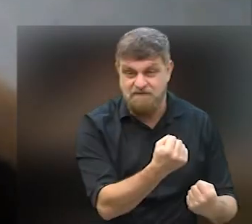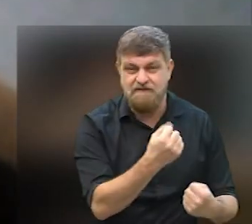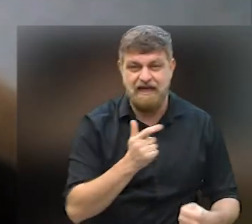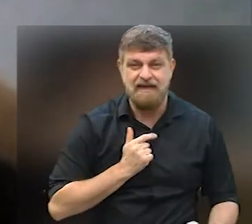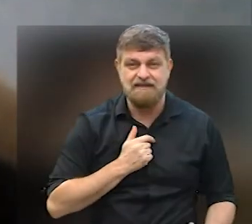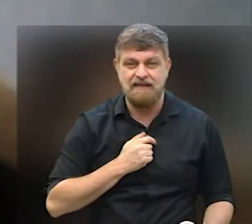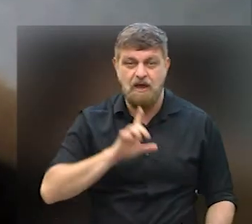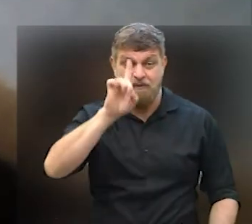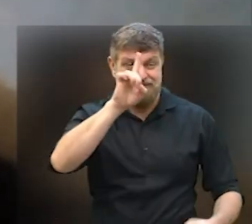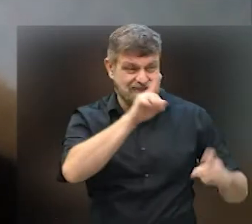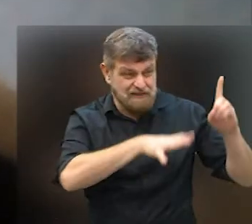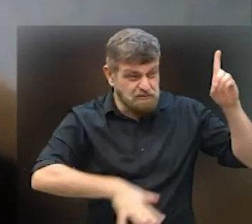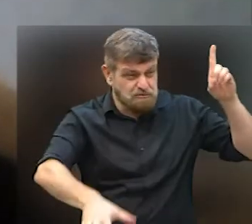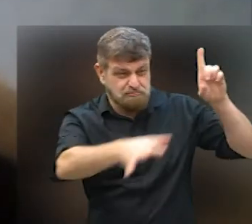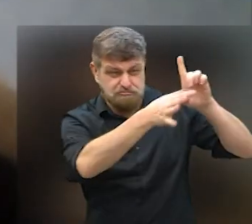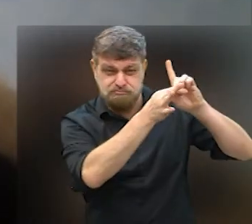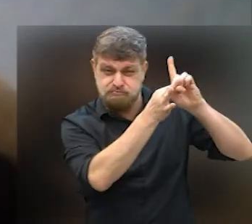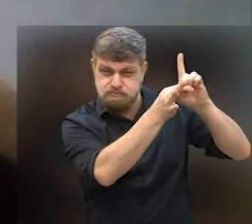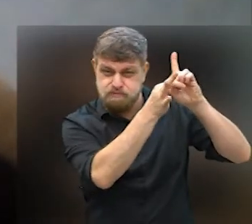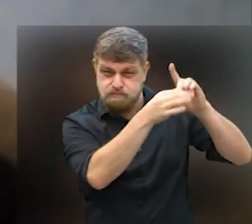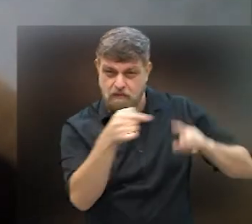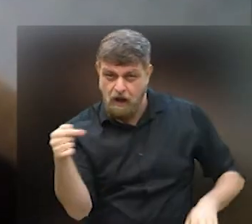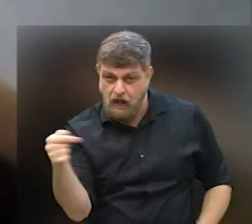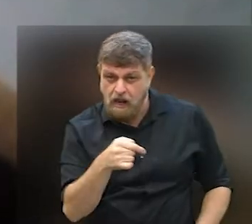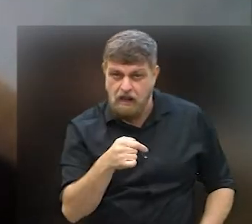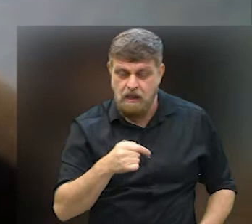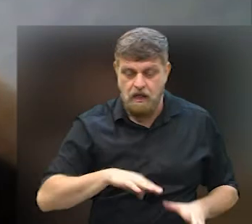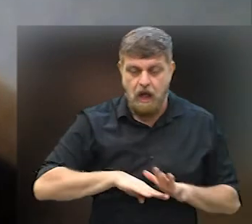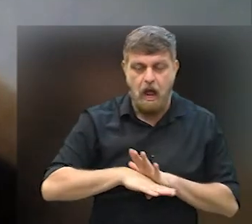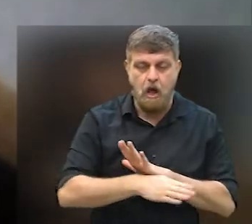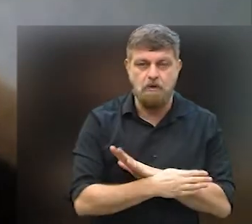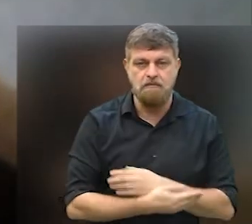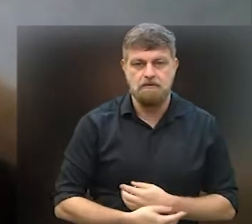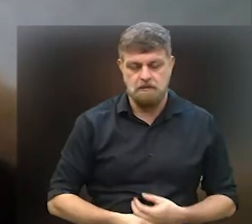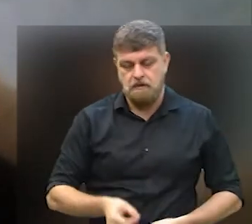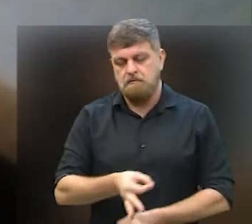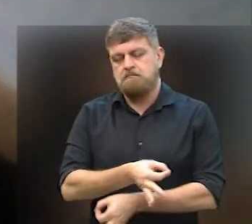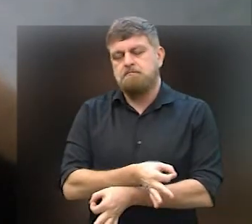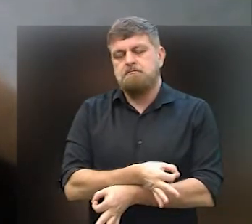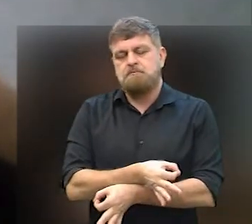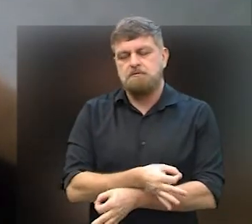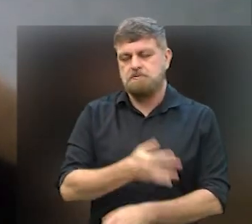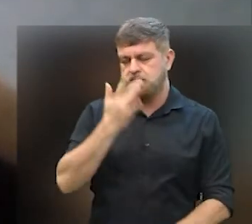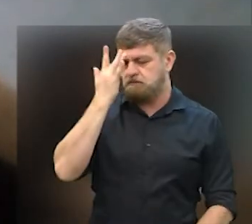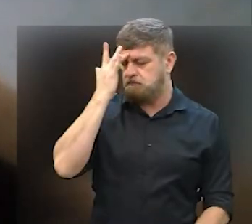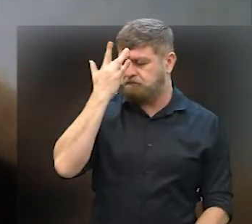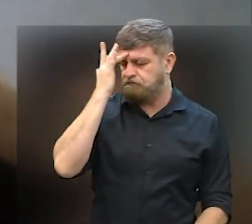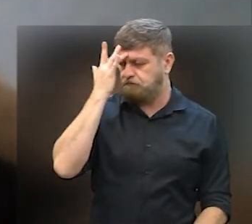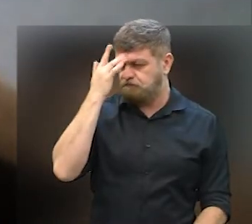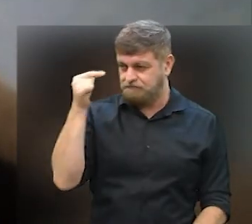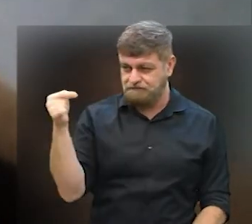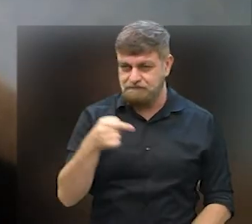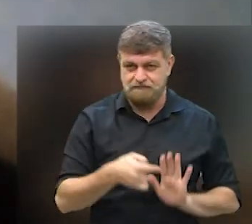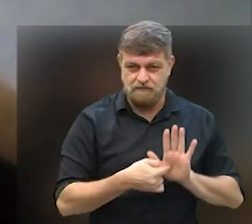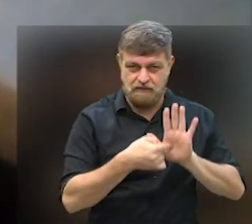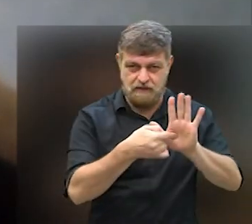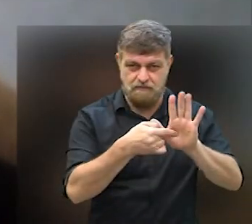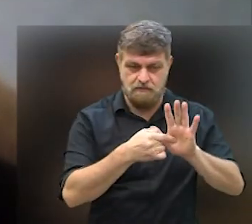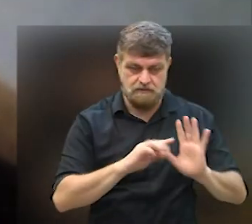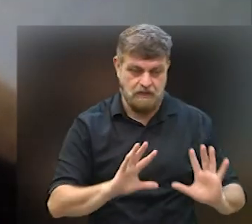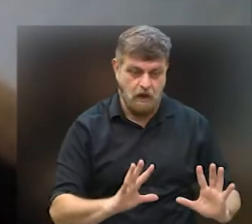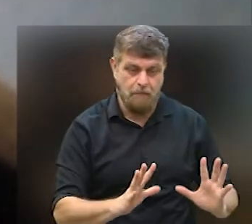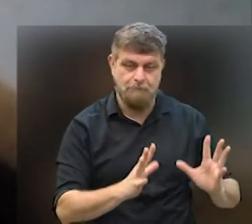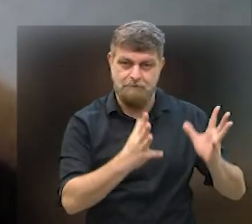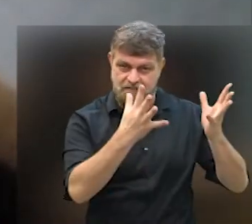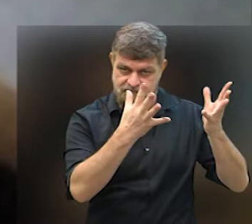essa conexão espiritual. Lá é muito comum o budismo, o hinduísmo, e essa foto provavelmente está demonstrando esse tipo de